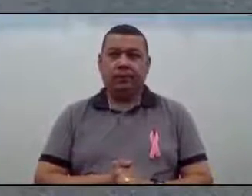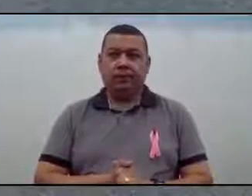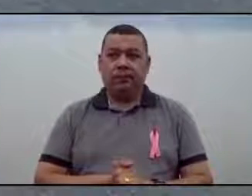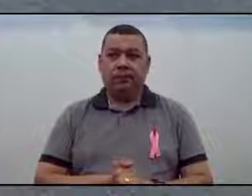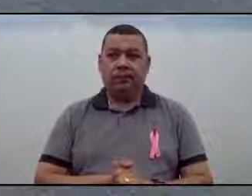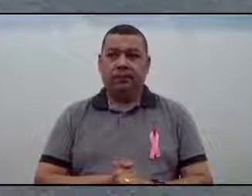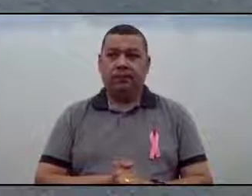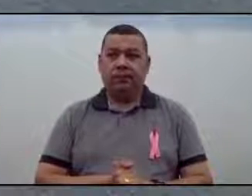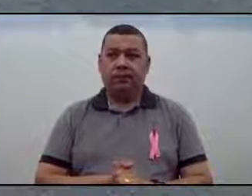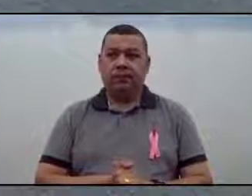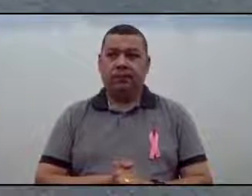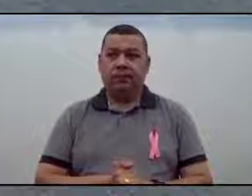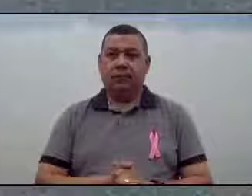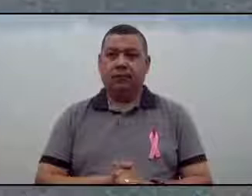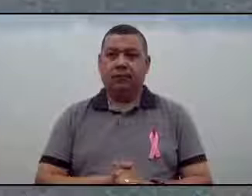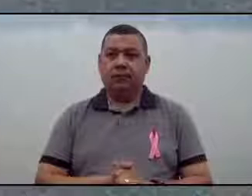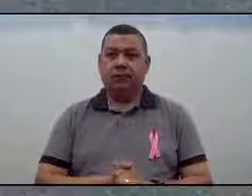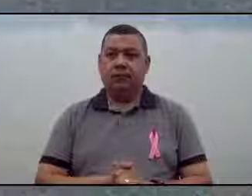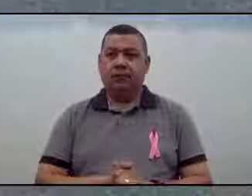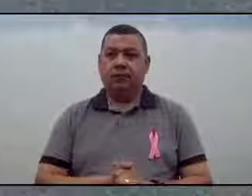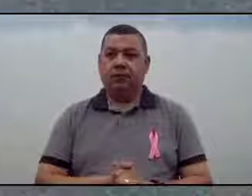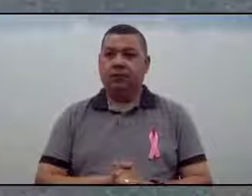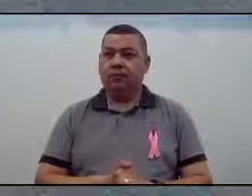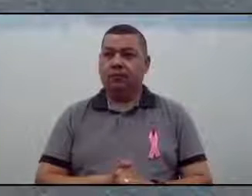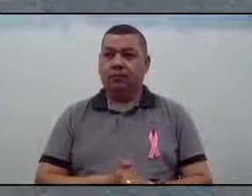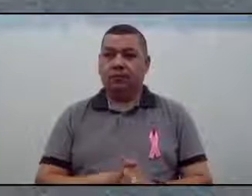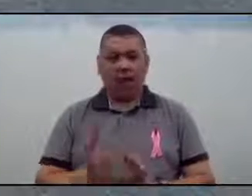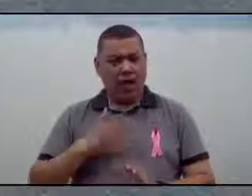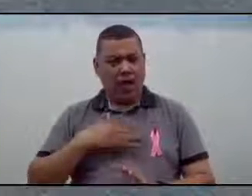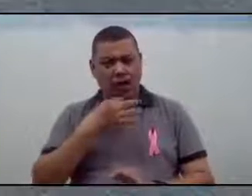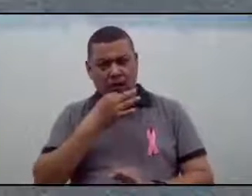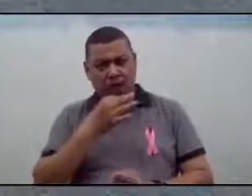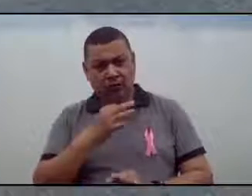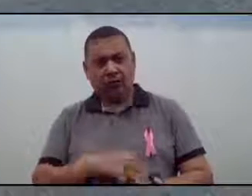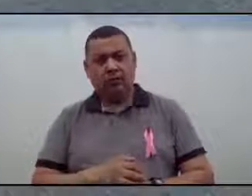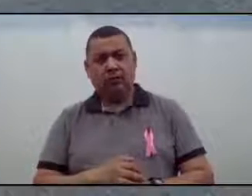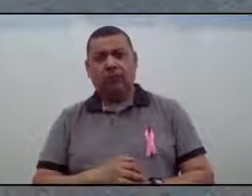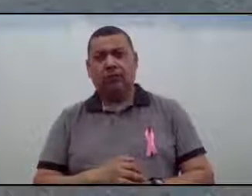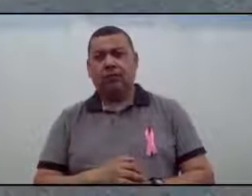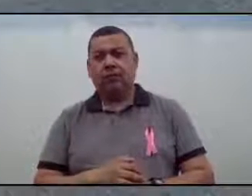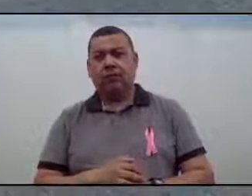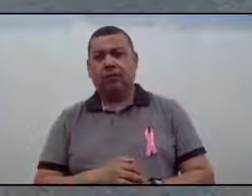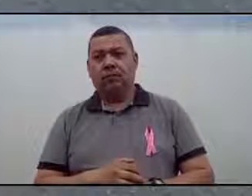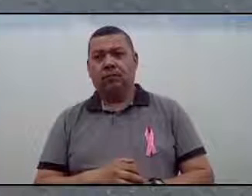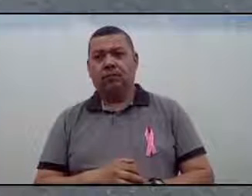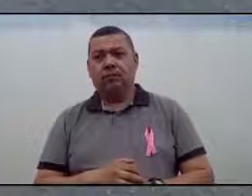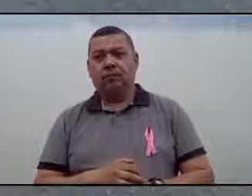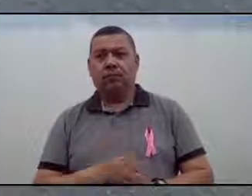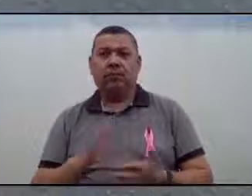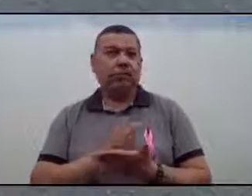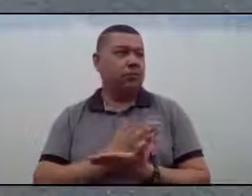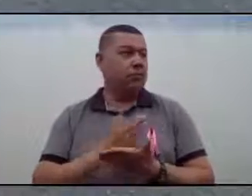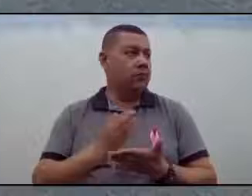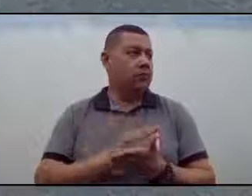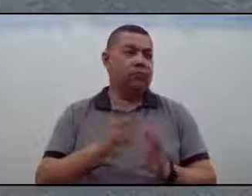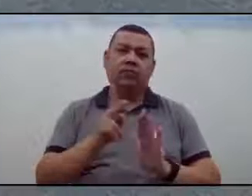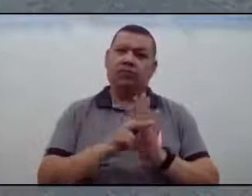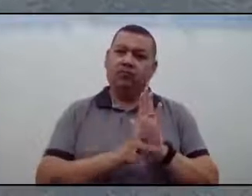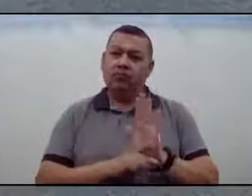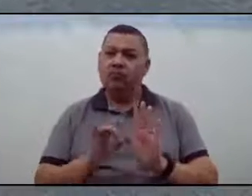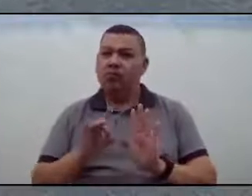até no entanto, quando eu não presenciei, eu achava que Às vezes era um projeto meio